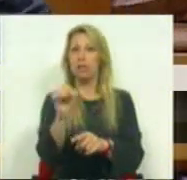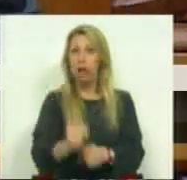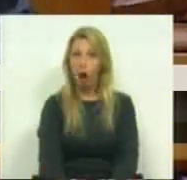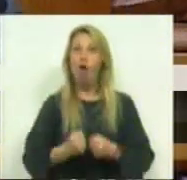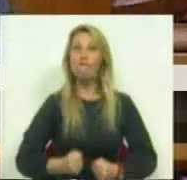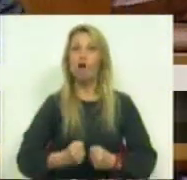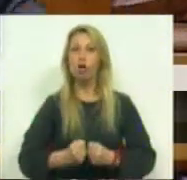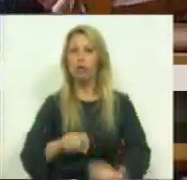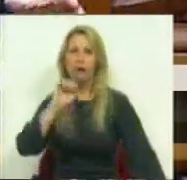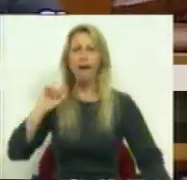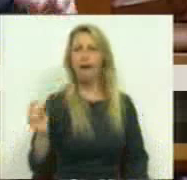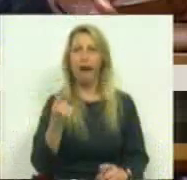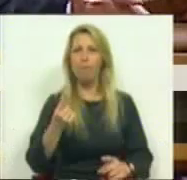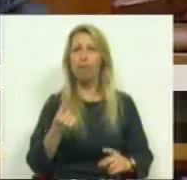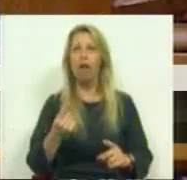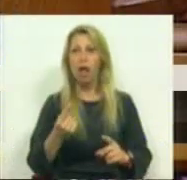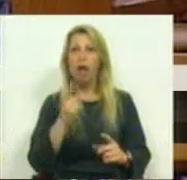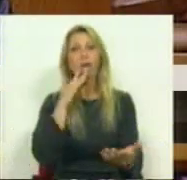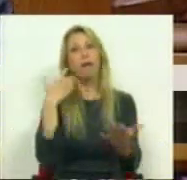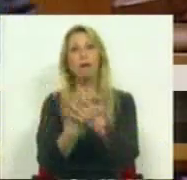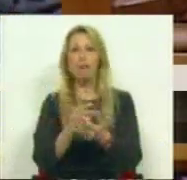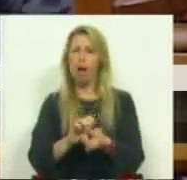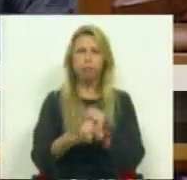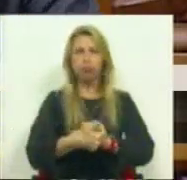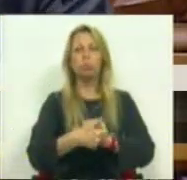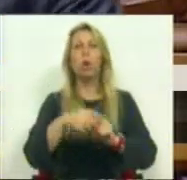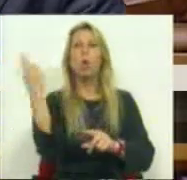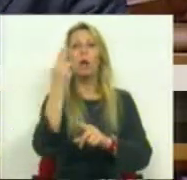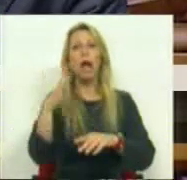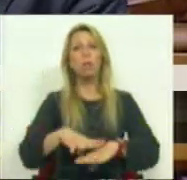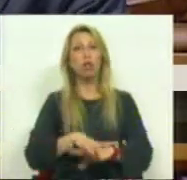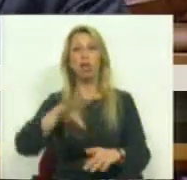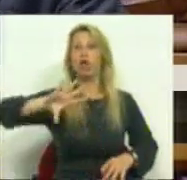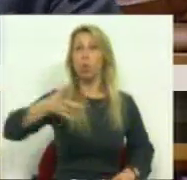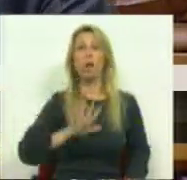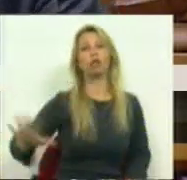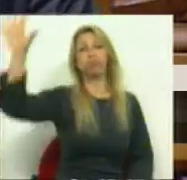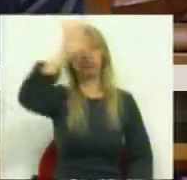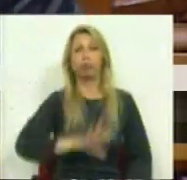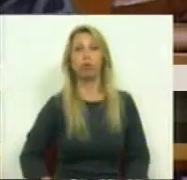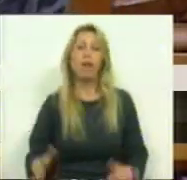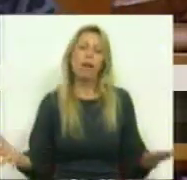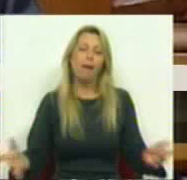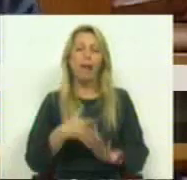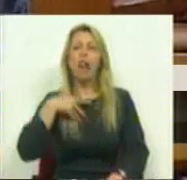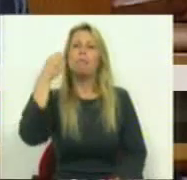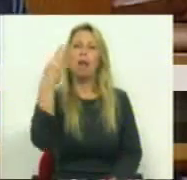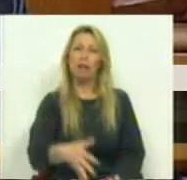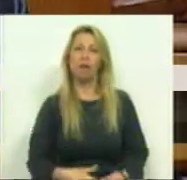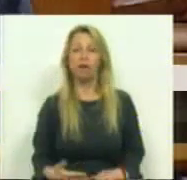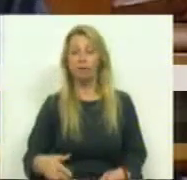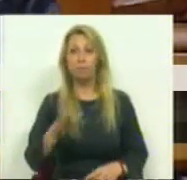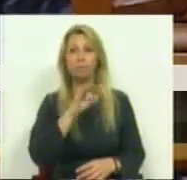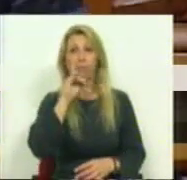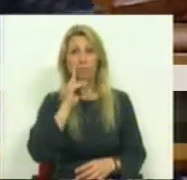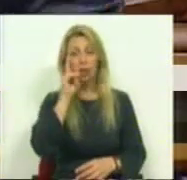reação rápida que vai moldar as unidades administrativas pelo país afora. É verdadeiramente lamentável. Senhora Presidente, senhoras e